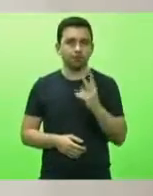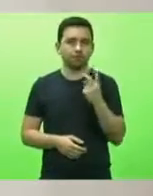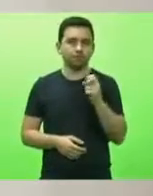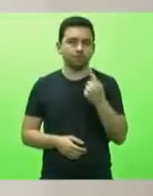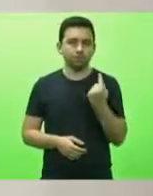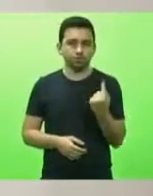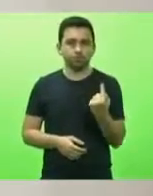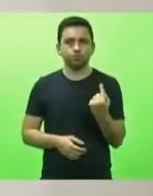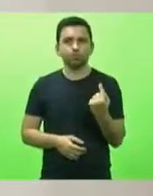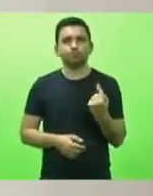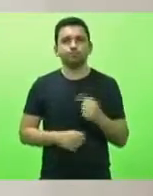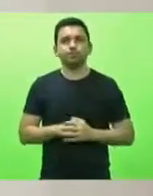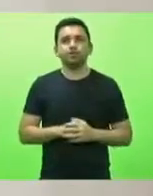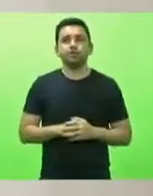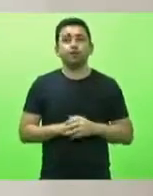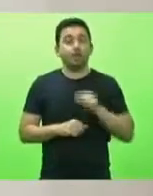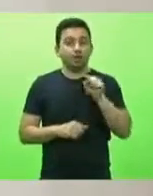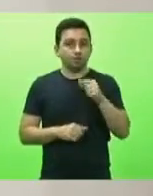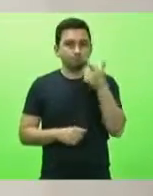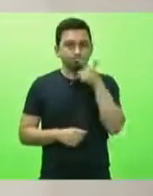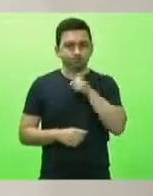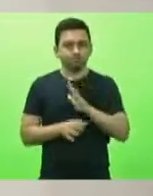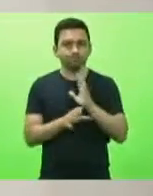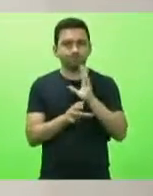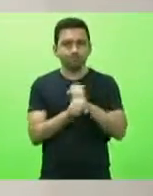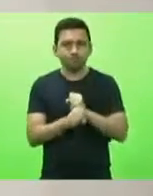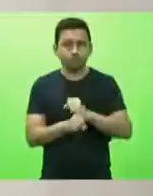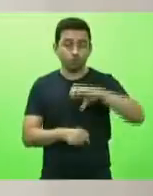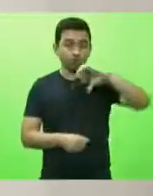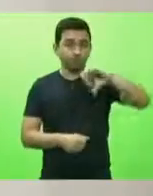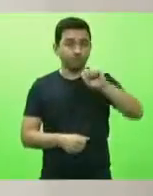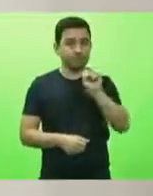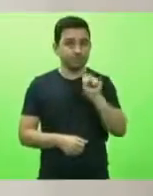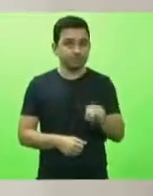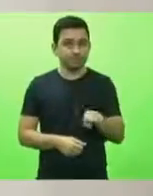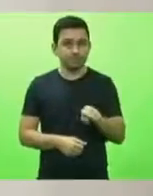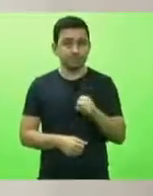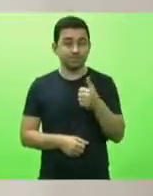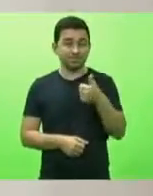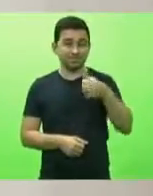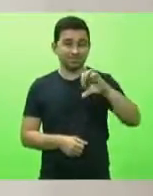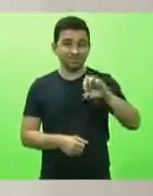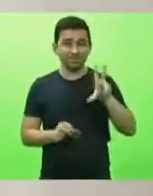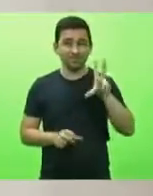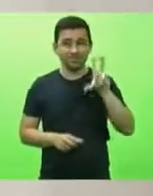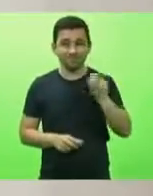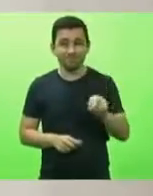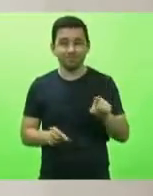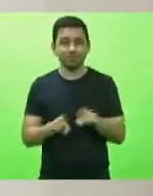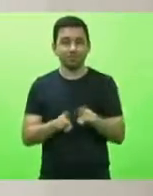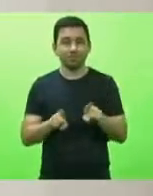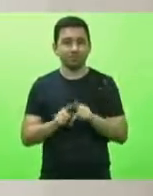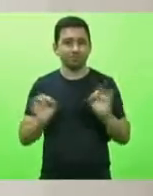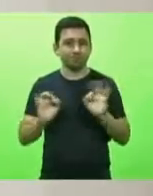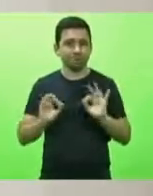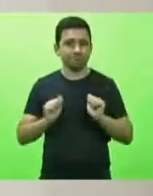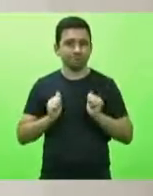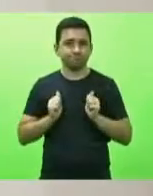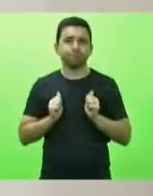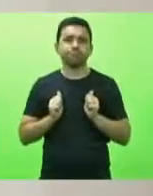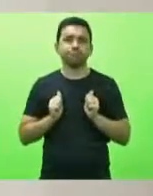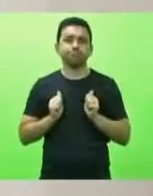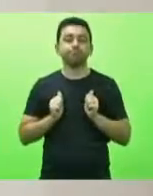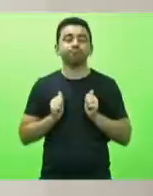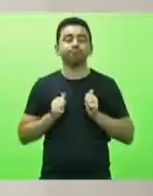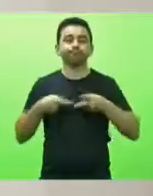017/2021, obtendo a seguinte votação: 9 votos sim, 19 votos não e sem qualquer abstenção.